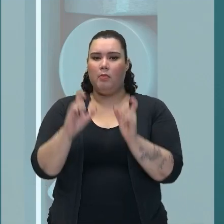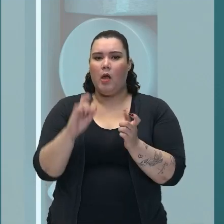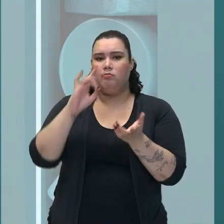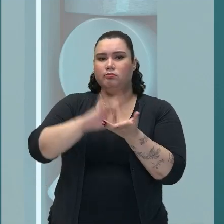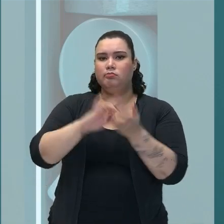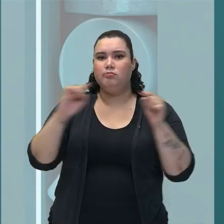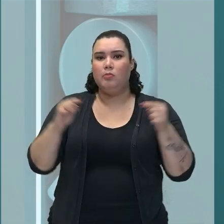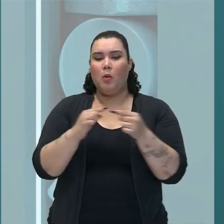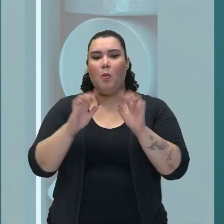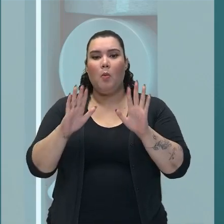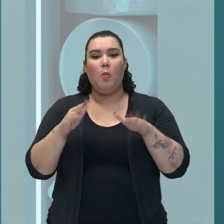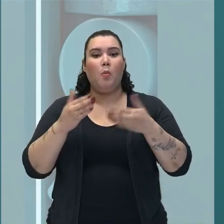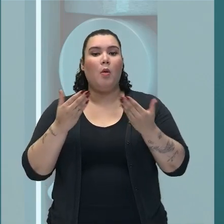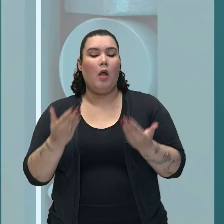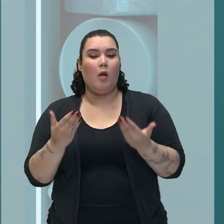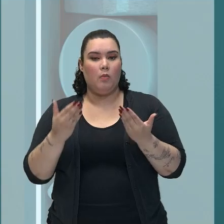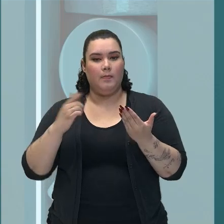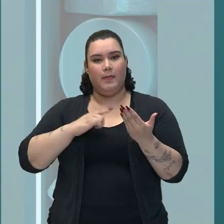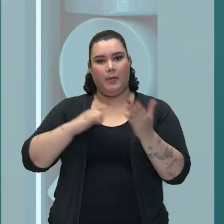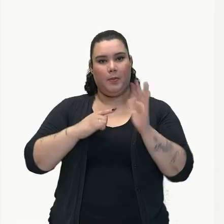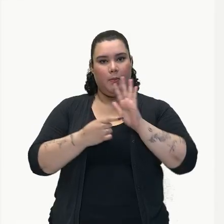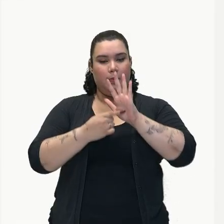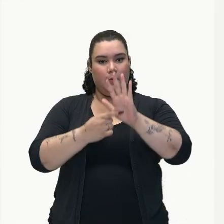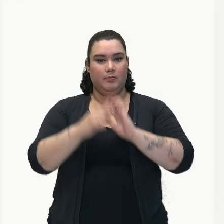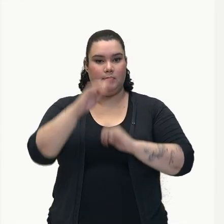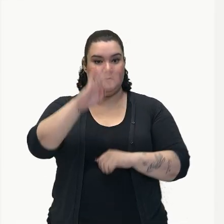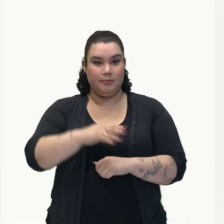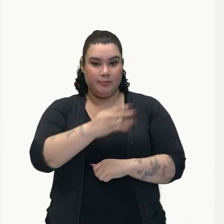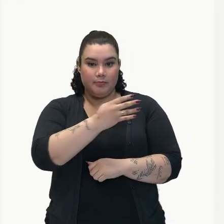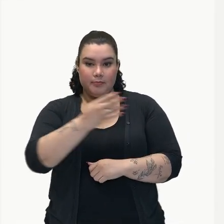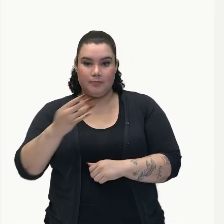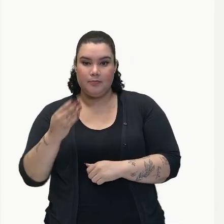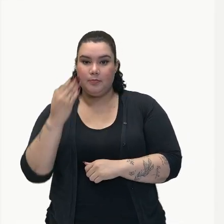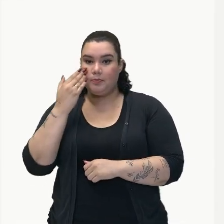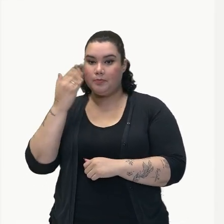são as desinências? É isso que nós vamos saber agora. Vamos comigo.